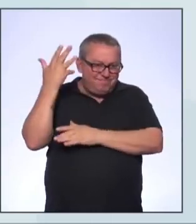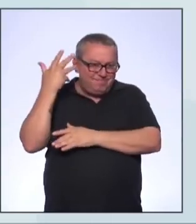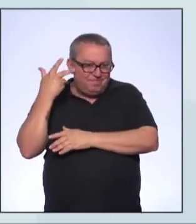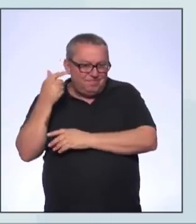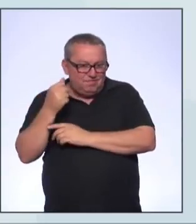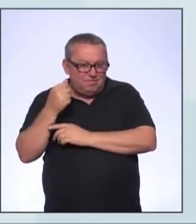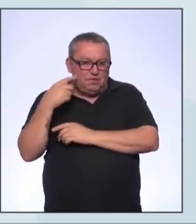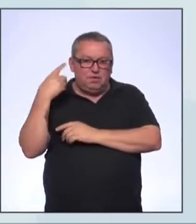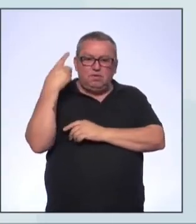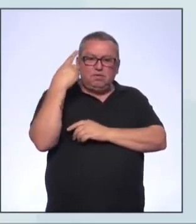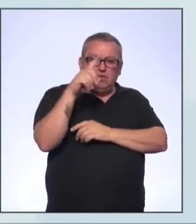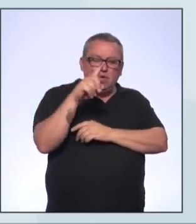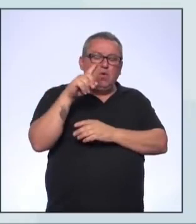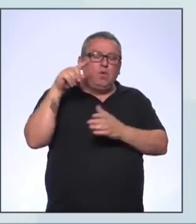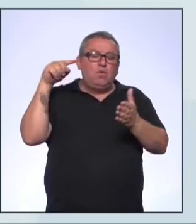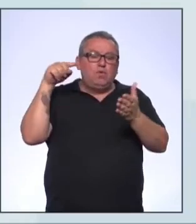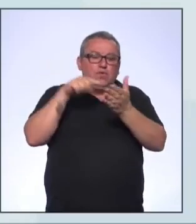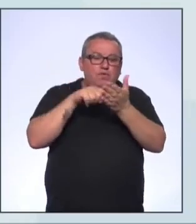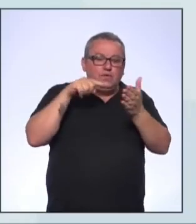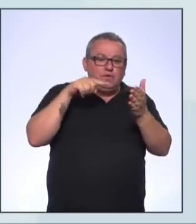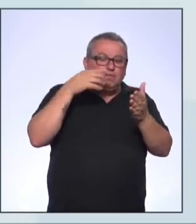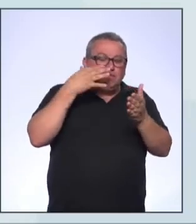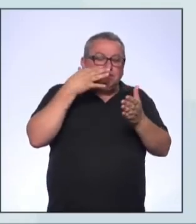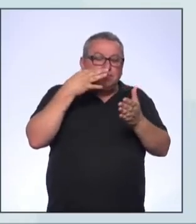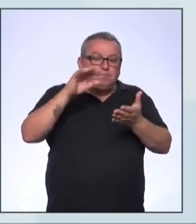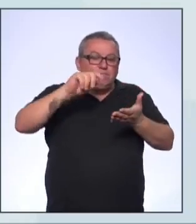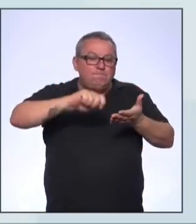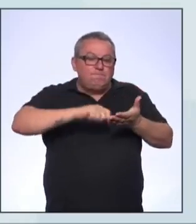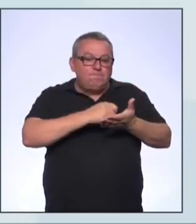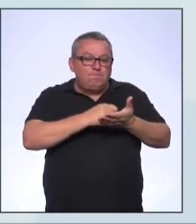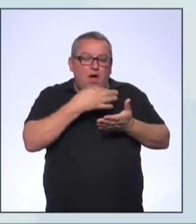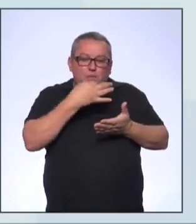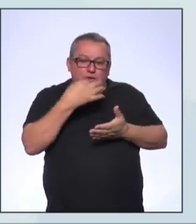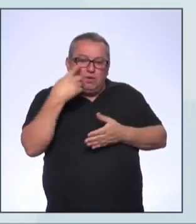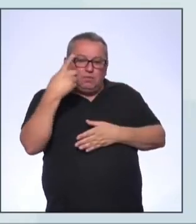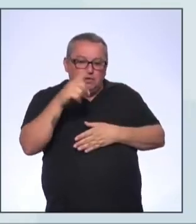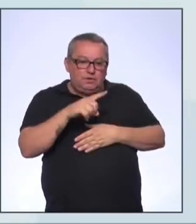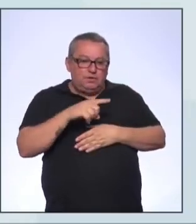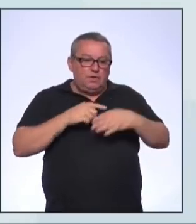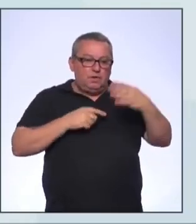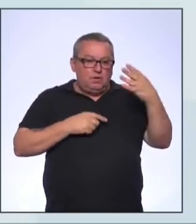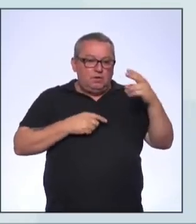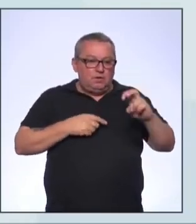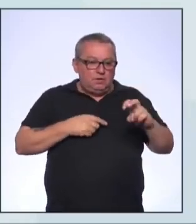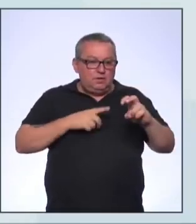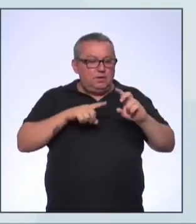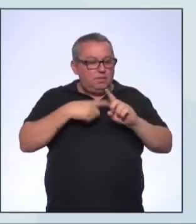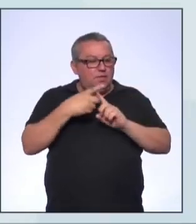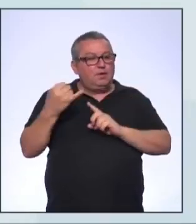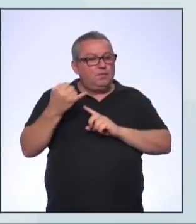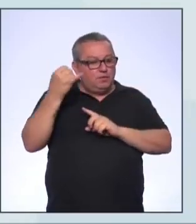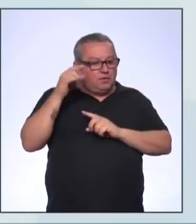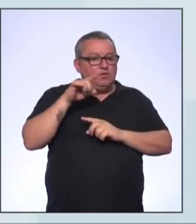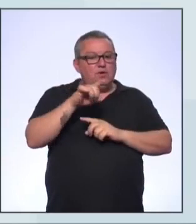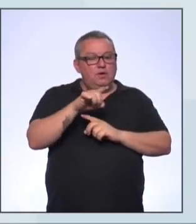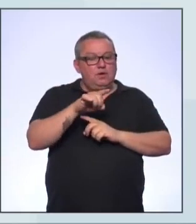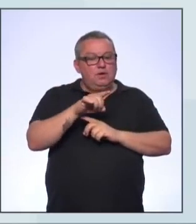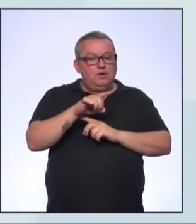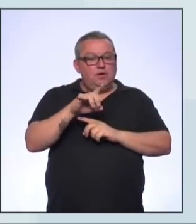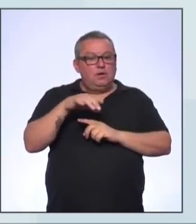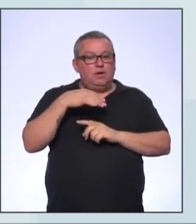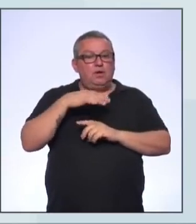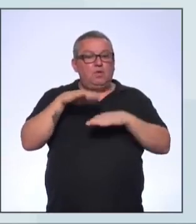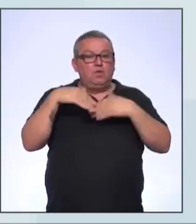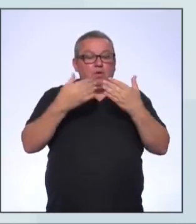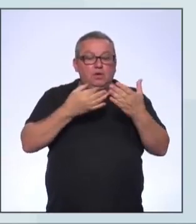em animais? E qual é o ponto de vista do autor? A pergunta 4 e a 5, acredito que sejam as mais importantes aí, né? Quais são os